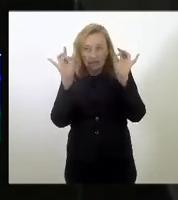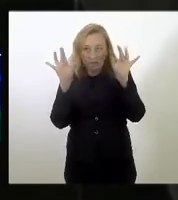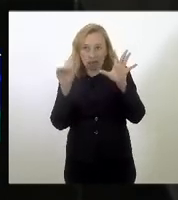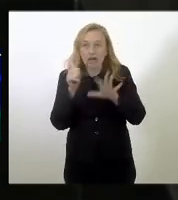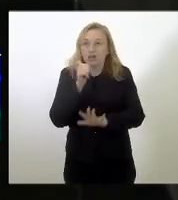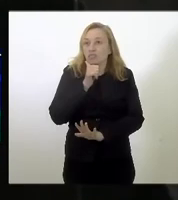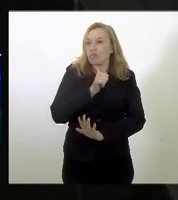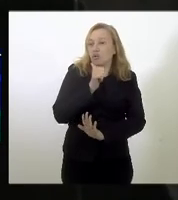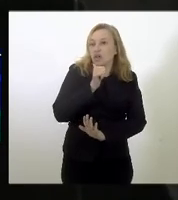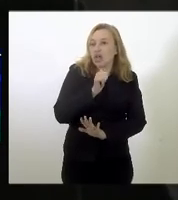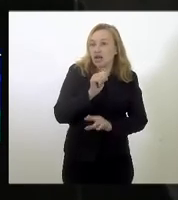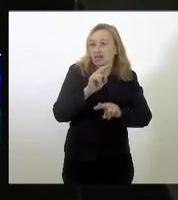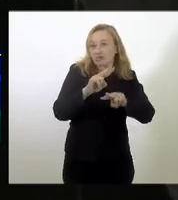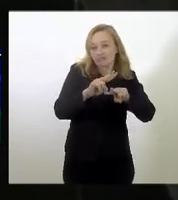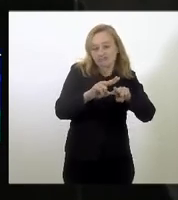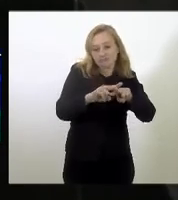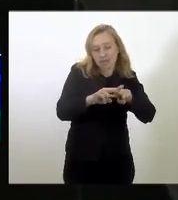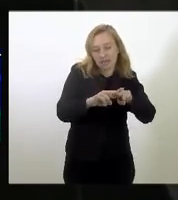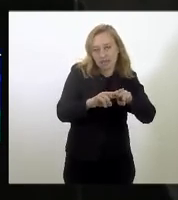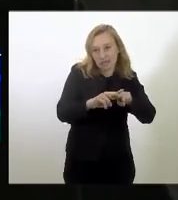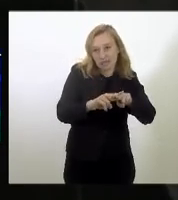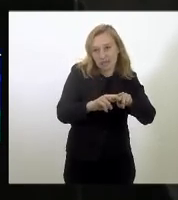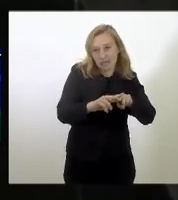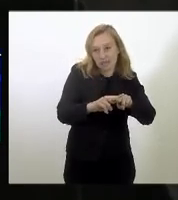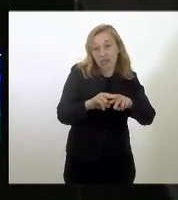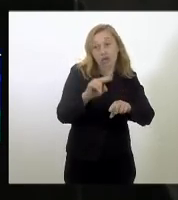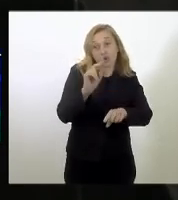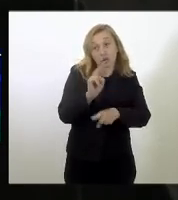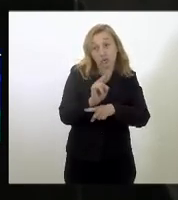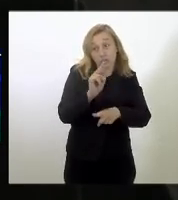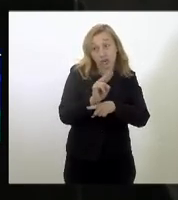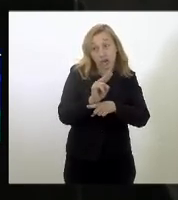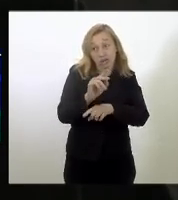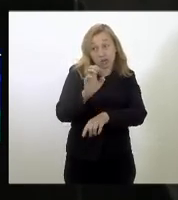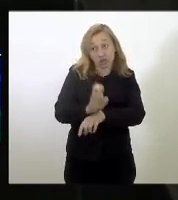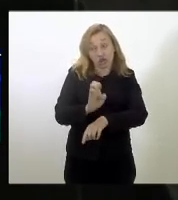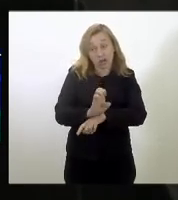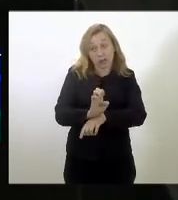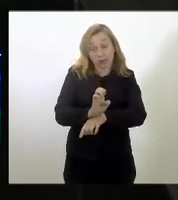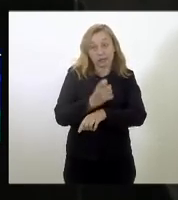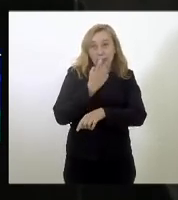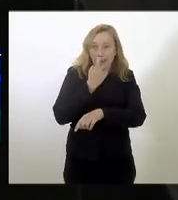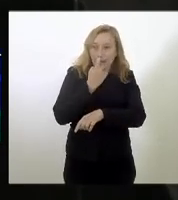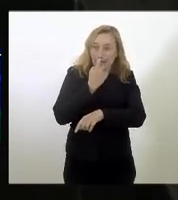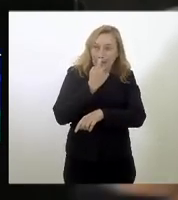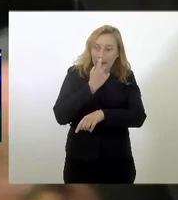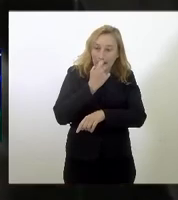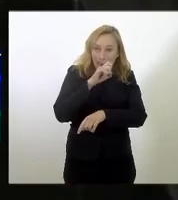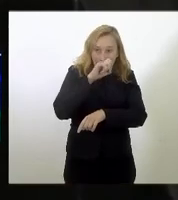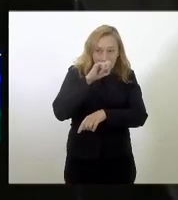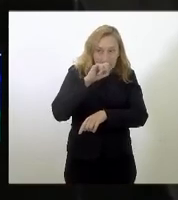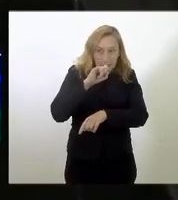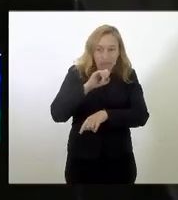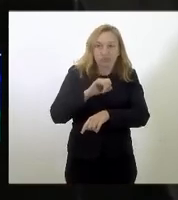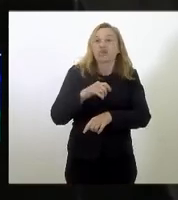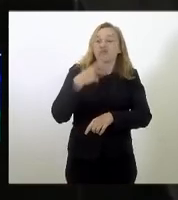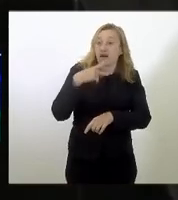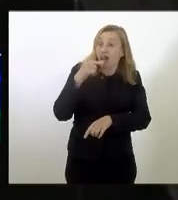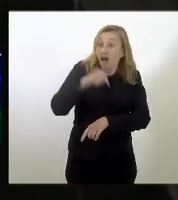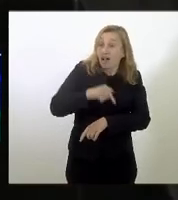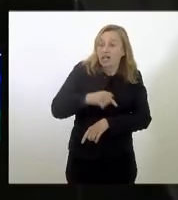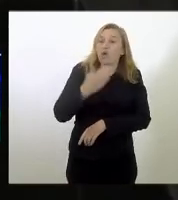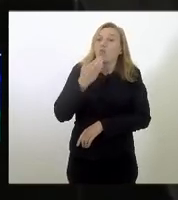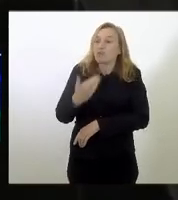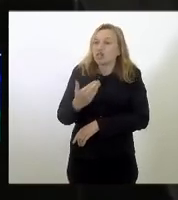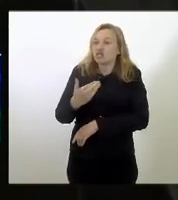as mulheres que estão sob tutela do Estado, sob tutela do governo. Então, deixar aqui ressaltado o